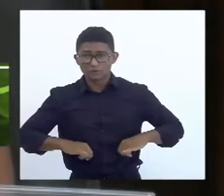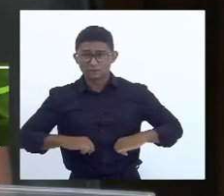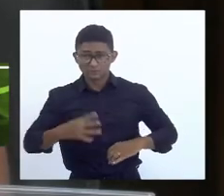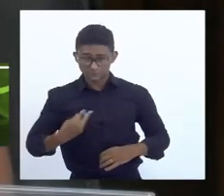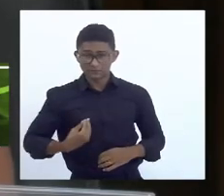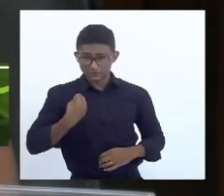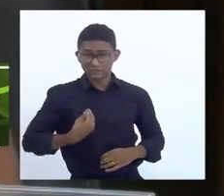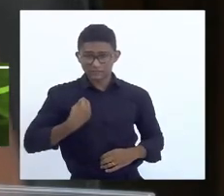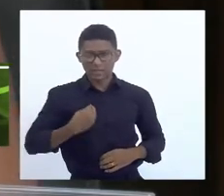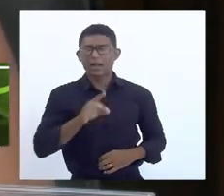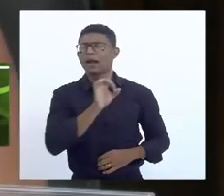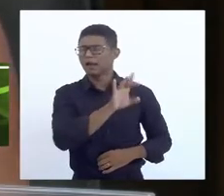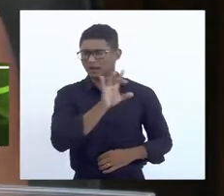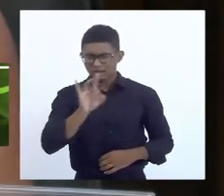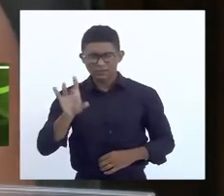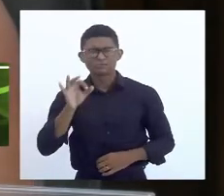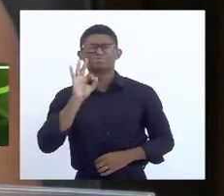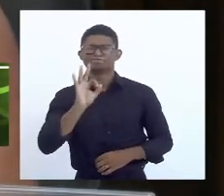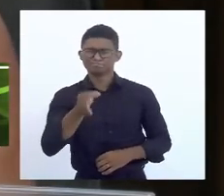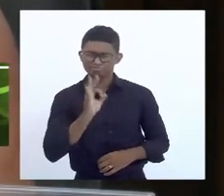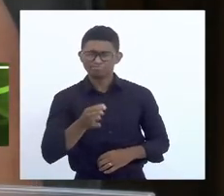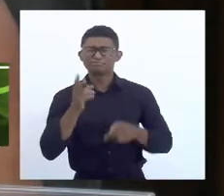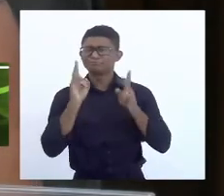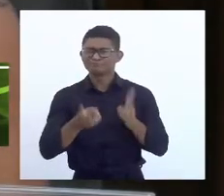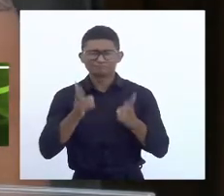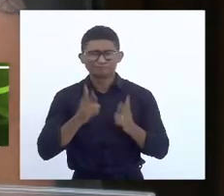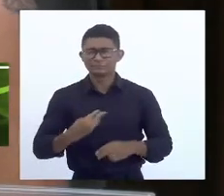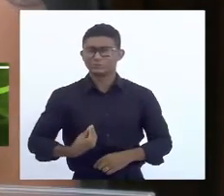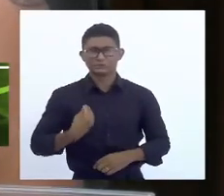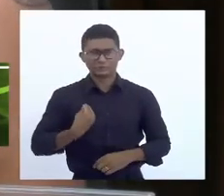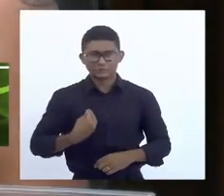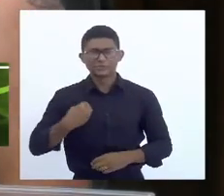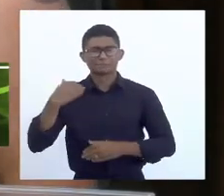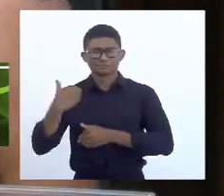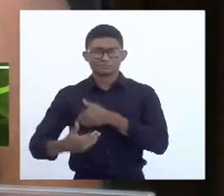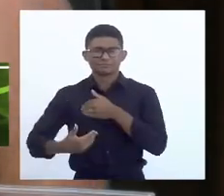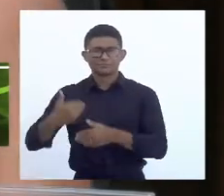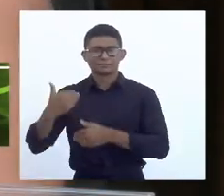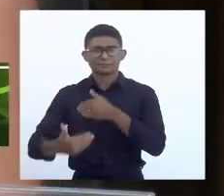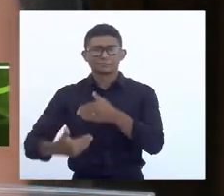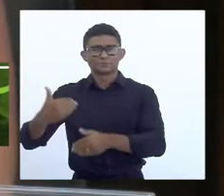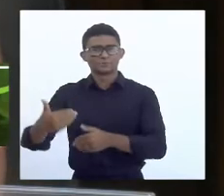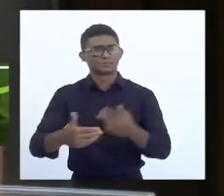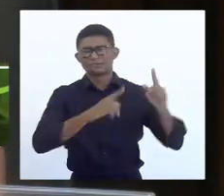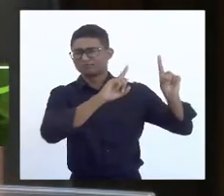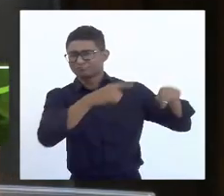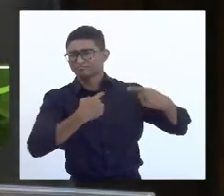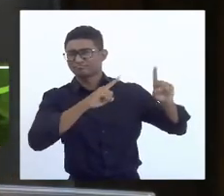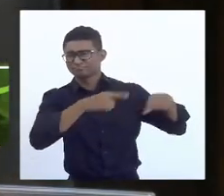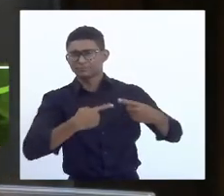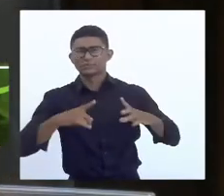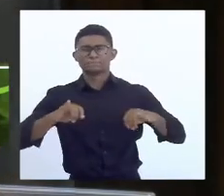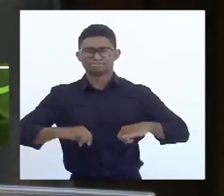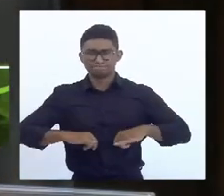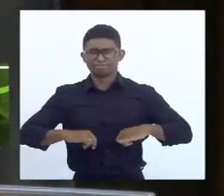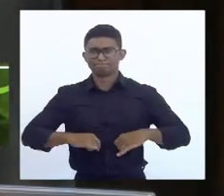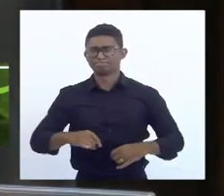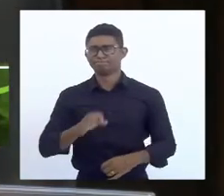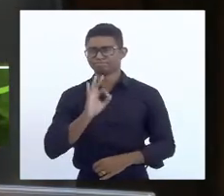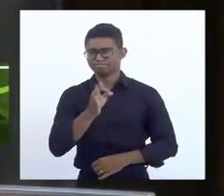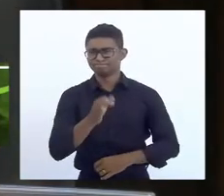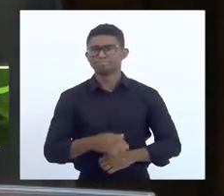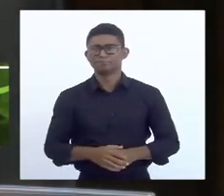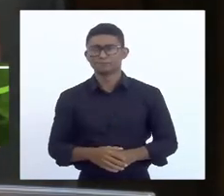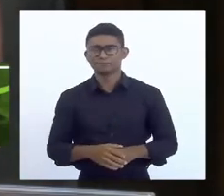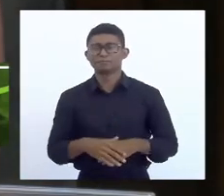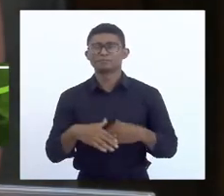ela na pele de forma interseccional, né, de várias dimensões da opressão. Então, enfim, quero deixar aqui